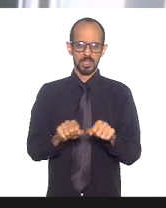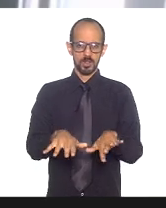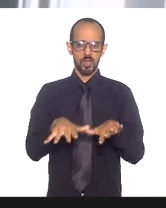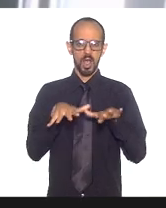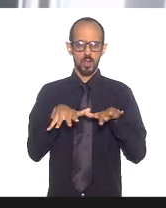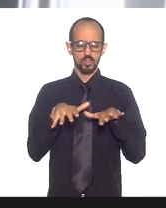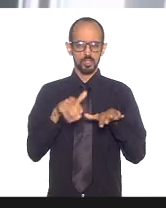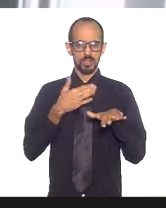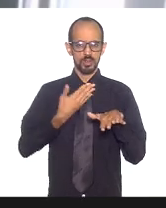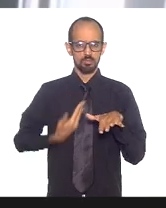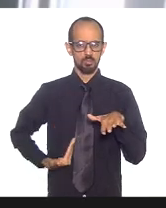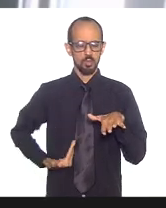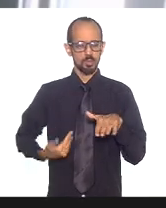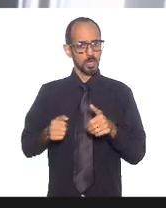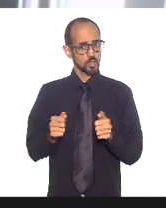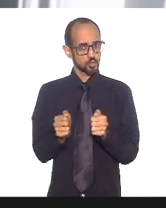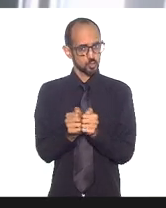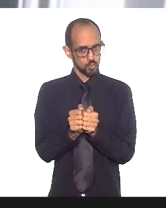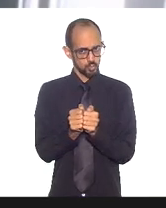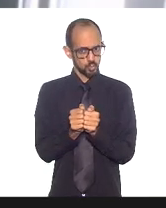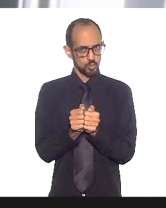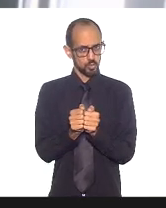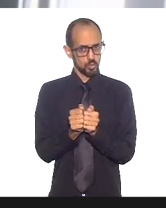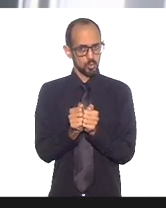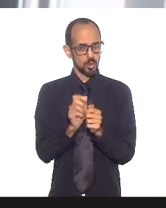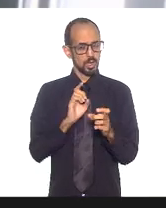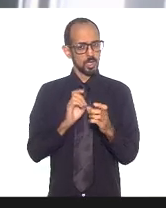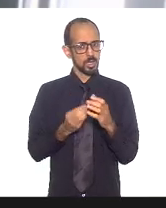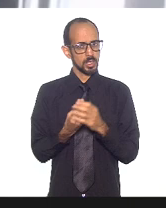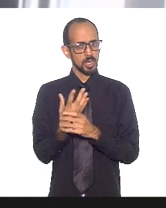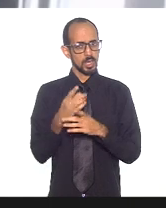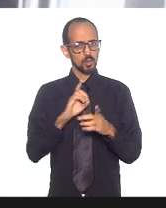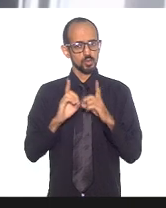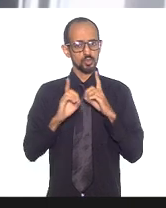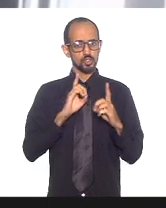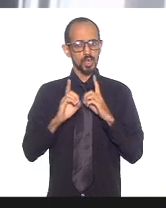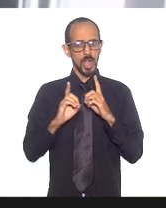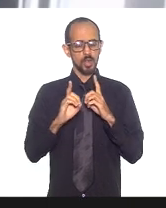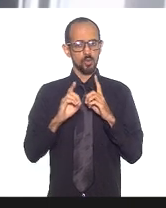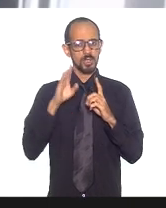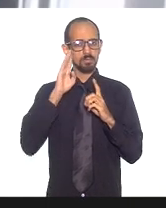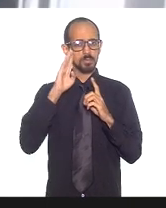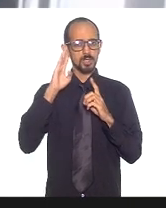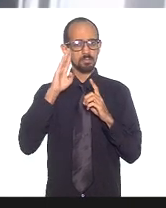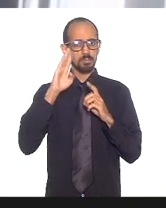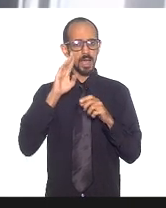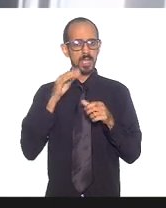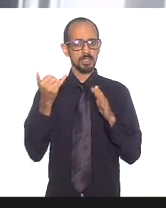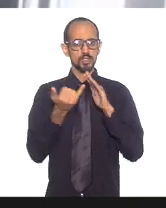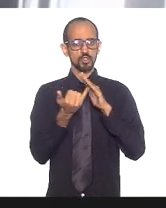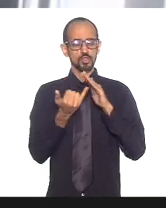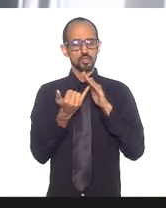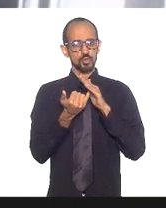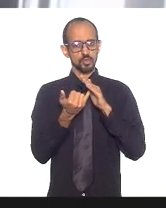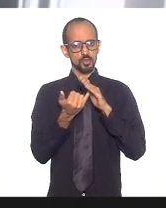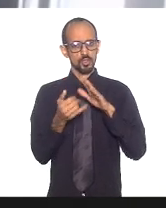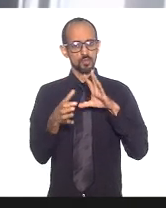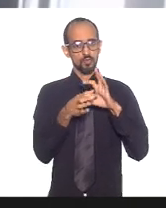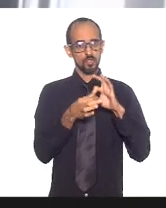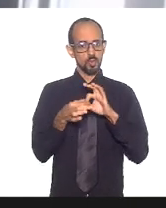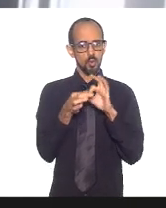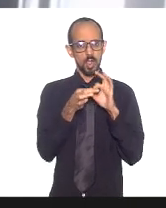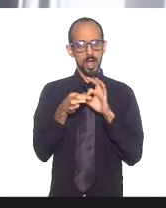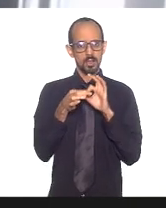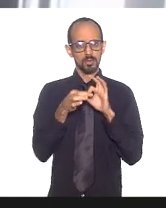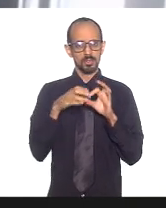nesse sentido, dialogando com as principais instituições vinculadas à Secretaria de Educação, de Ciência e